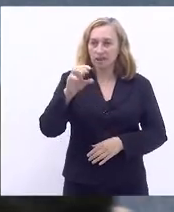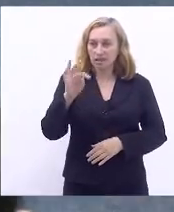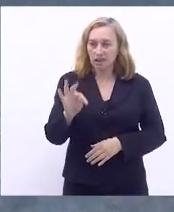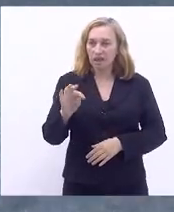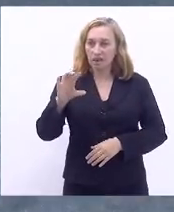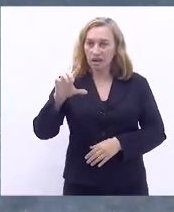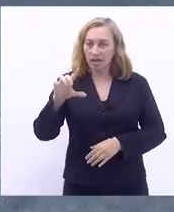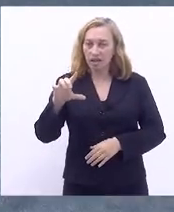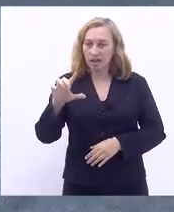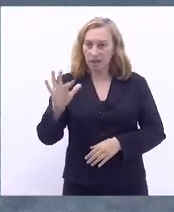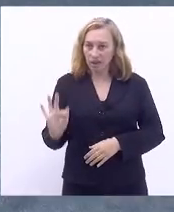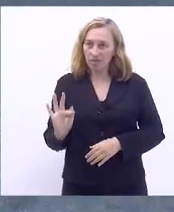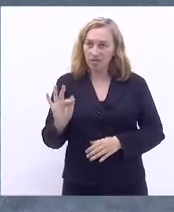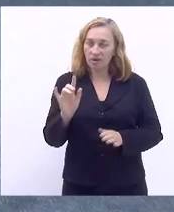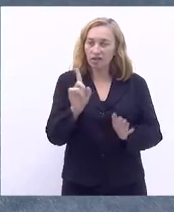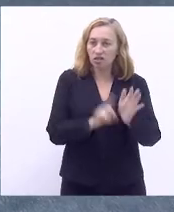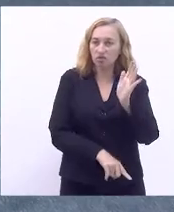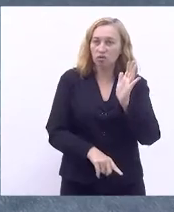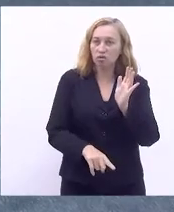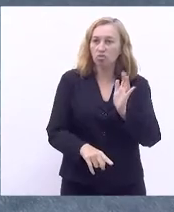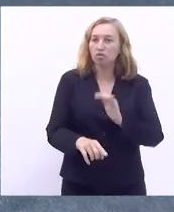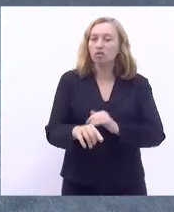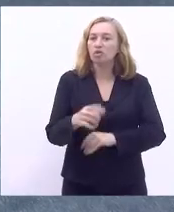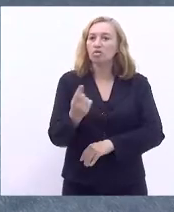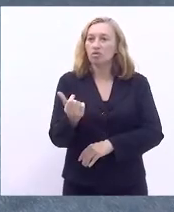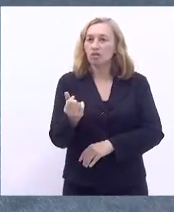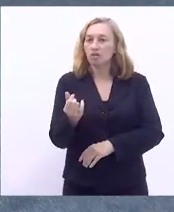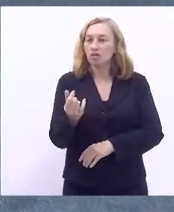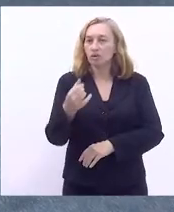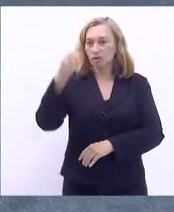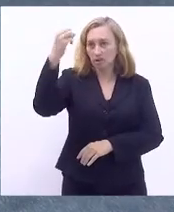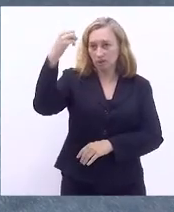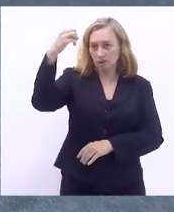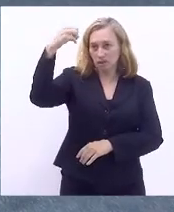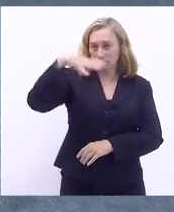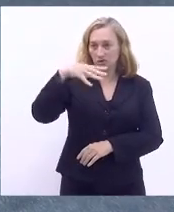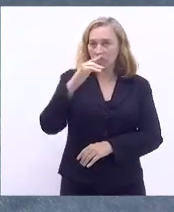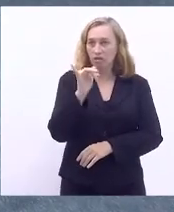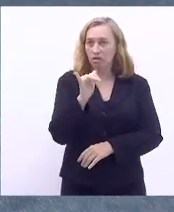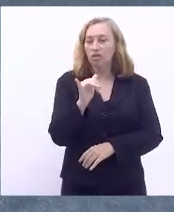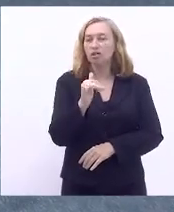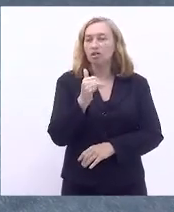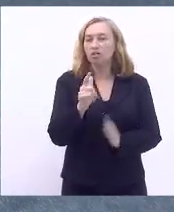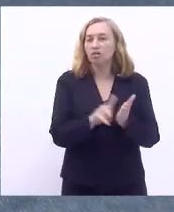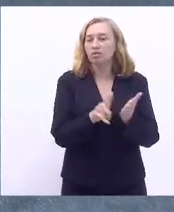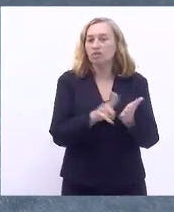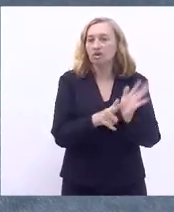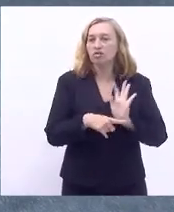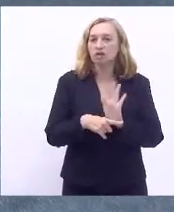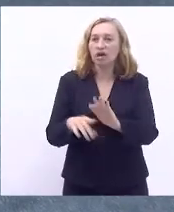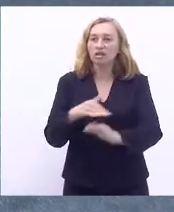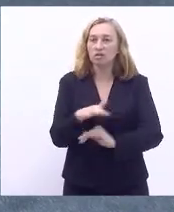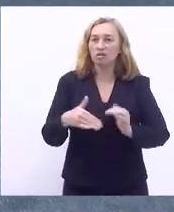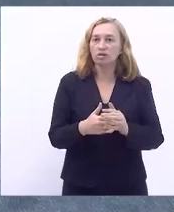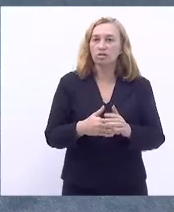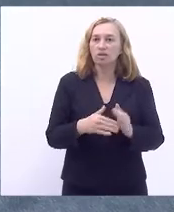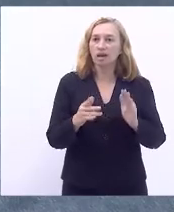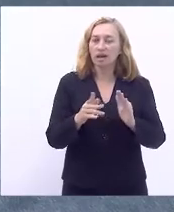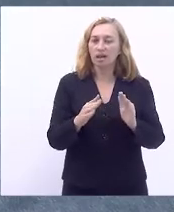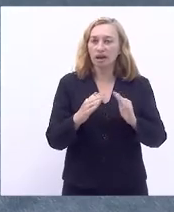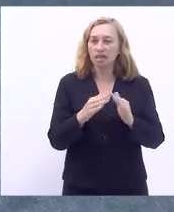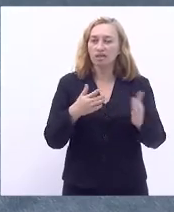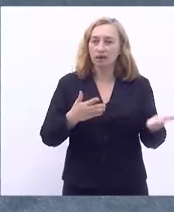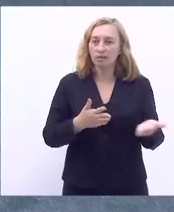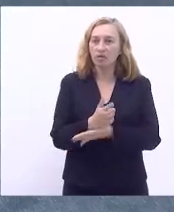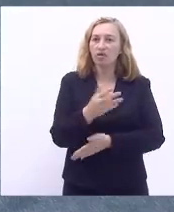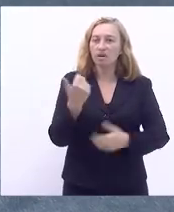de luz, o ICMS da conta da energia elétrica, para 17%. Isso vai ajudar todo mundo e essa casa precisa aprovar isso, já